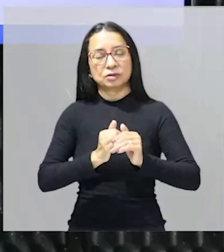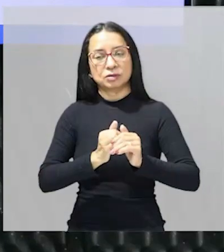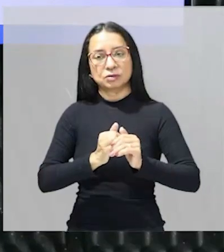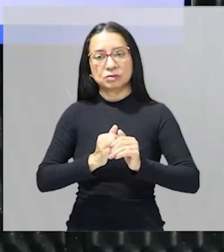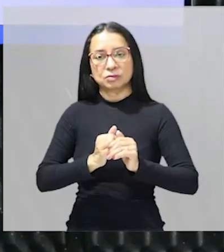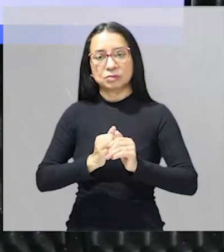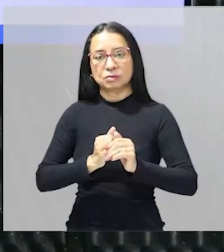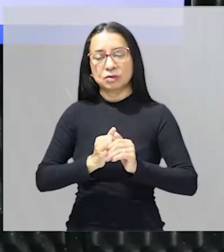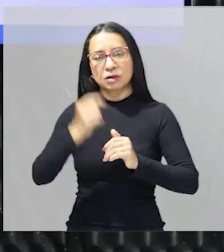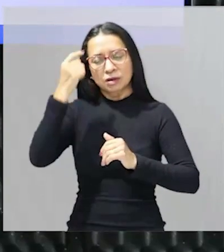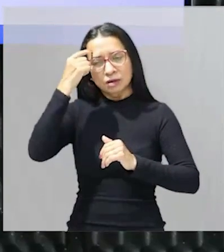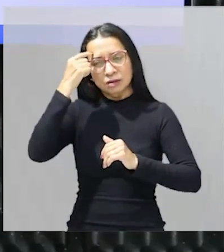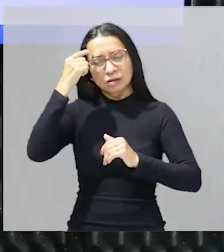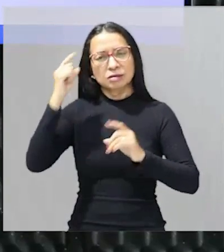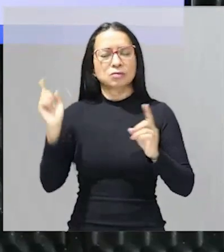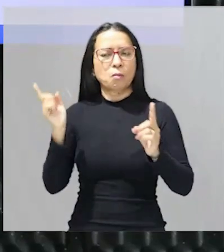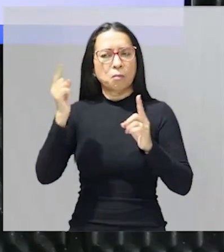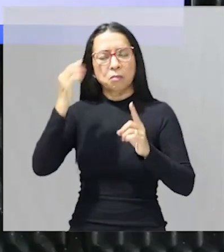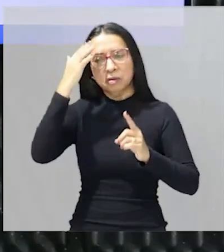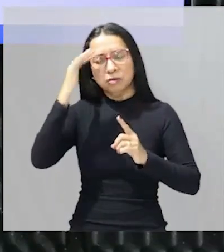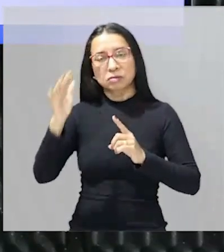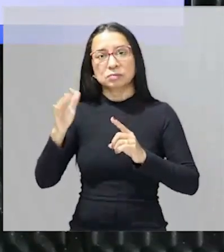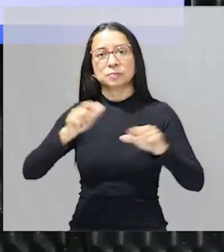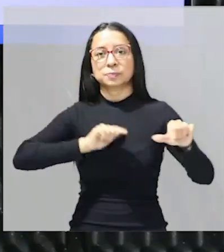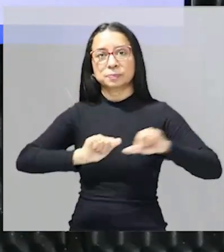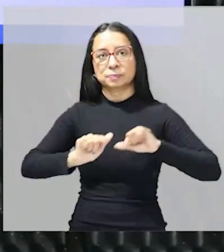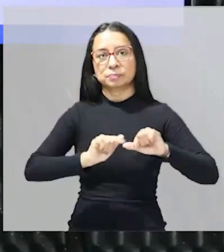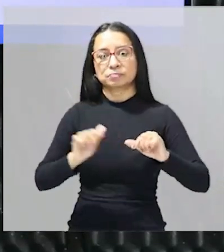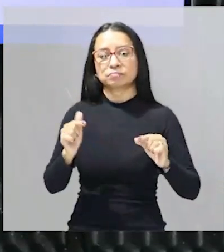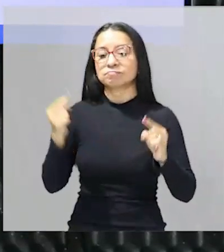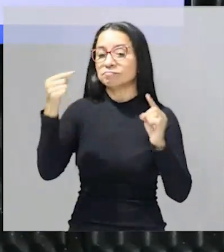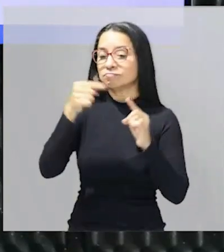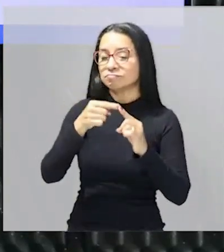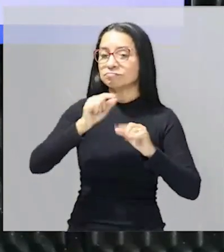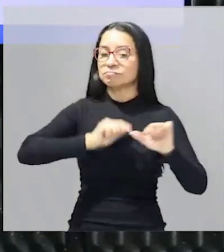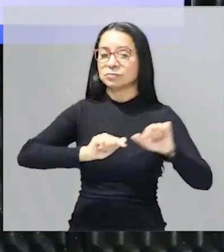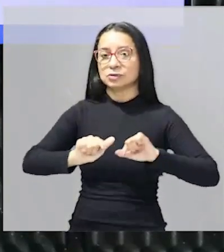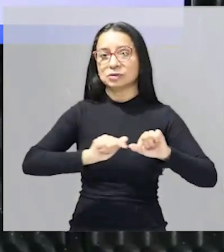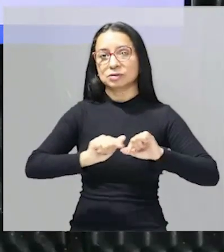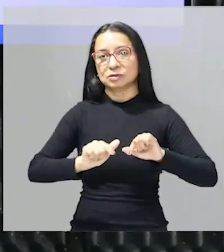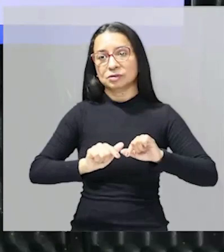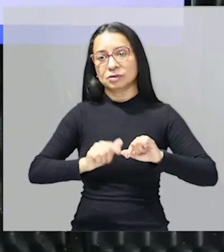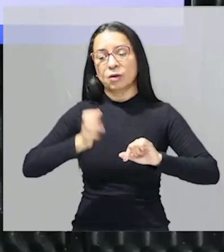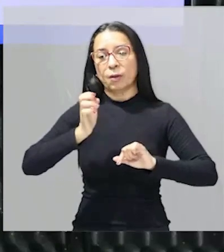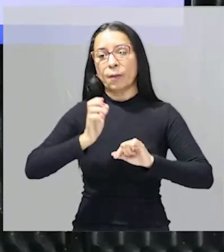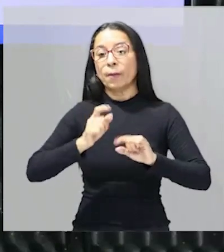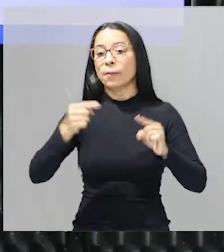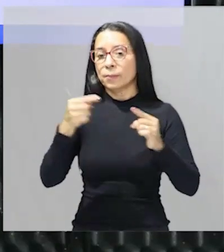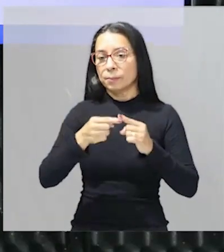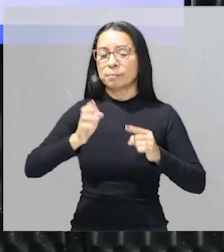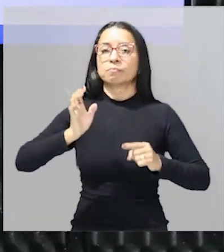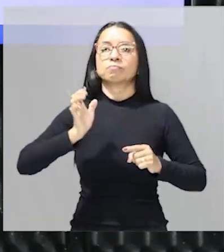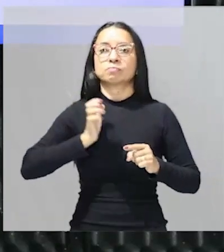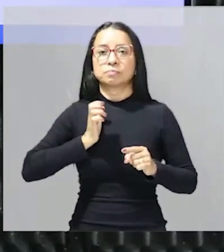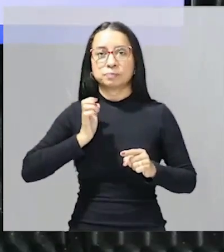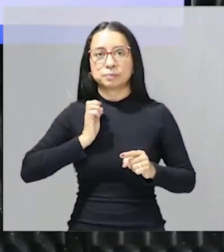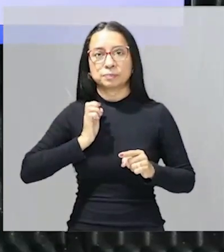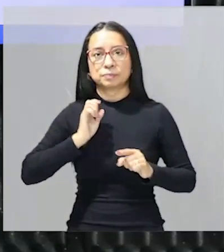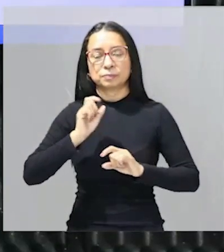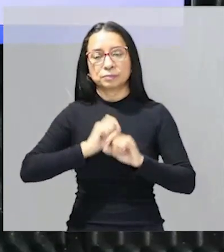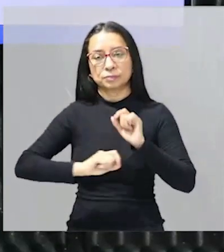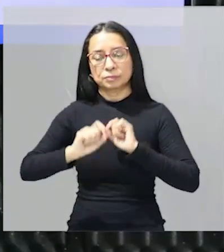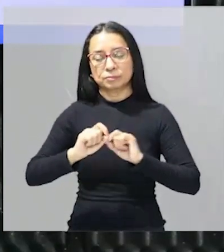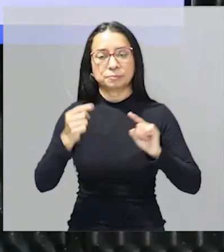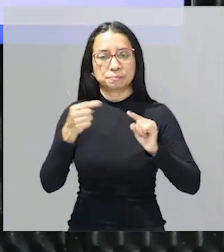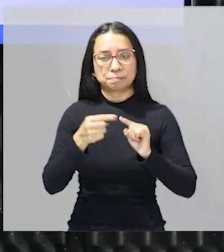do trabalho, uma mentalidade basicamente do puritanismo, uma mentalidade burguesa. Uma